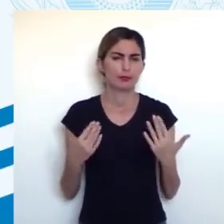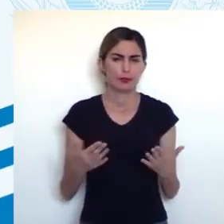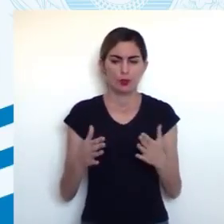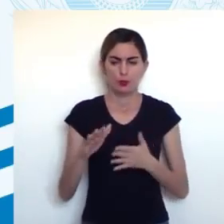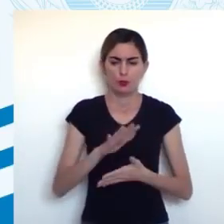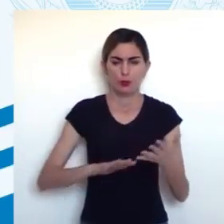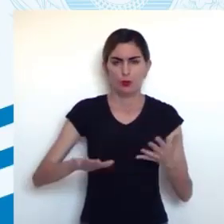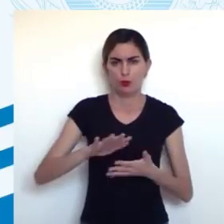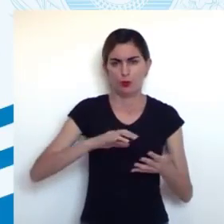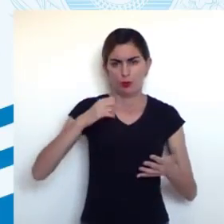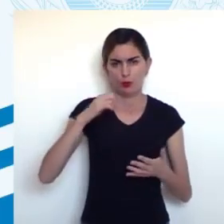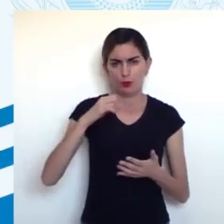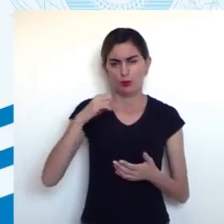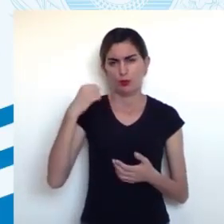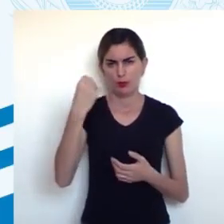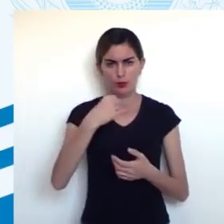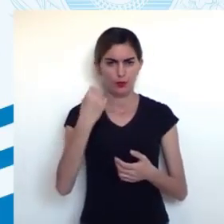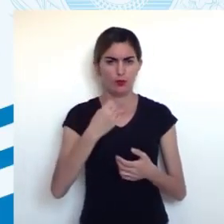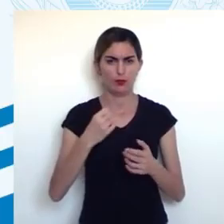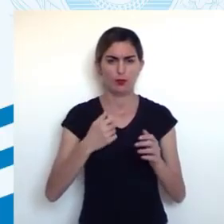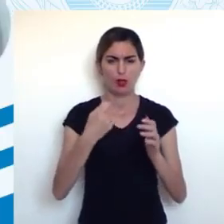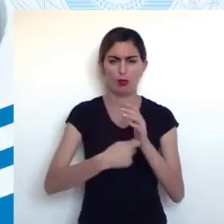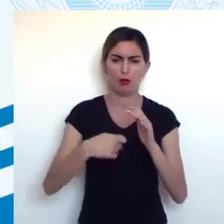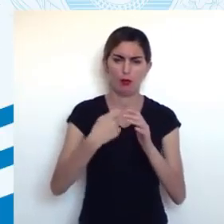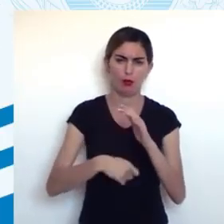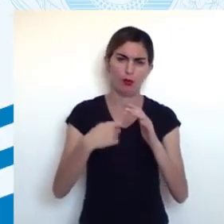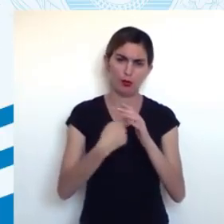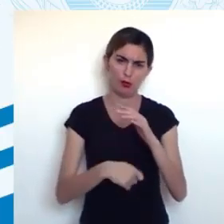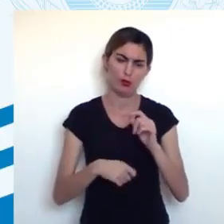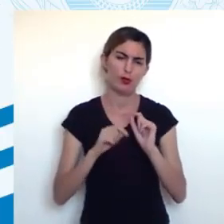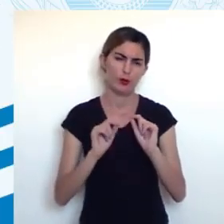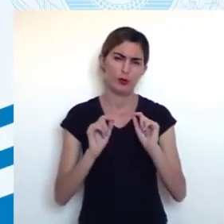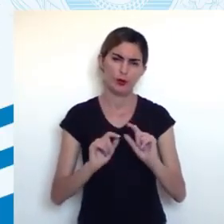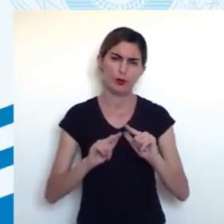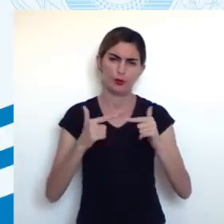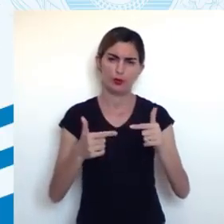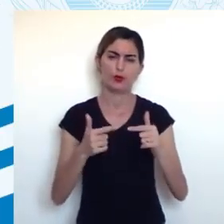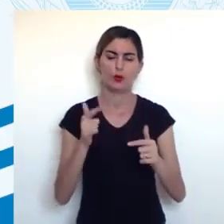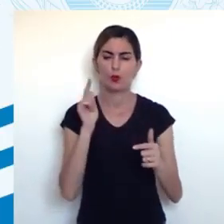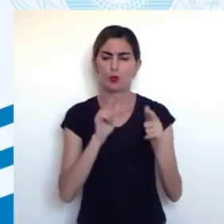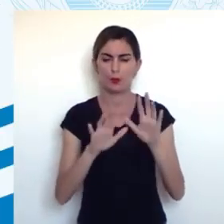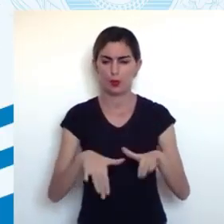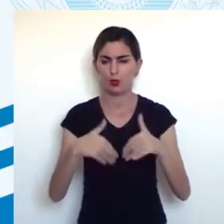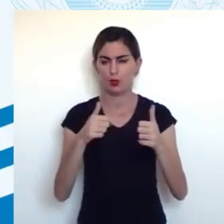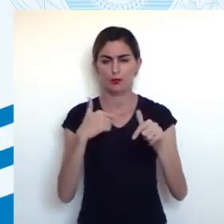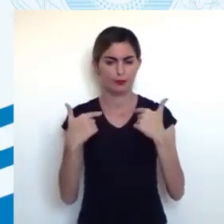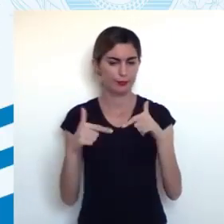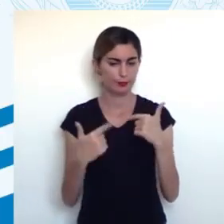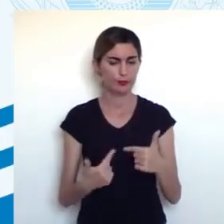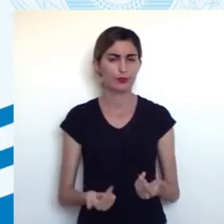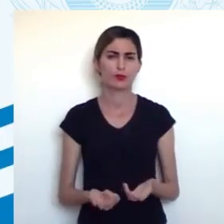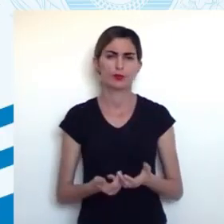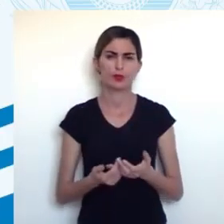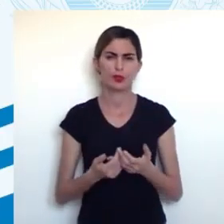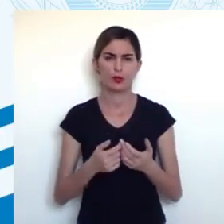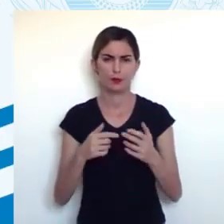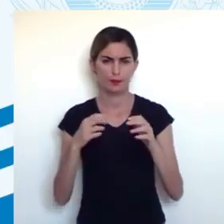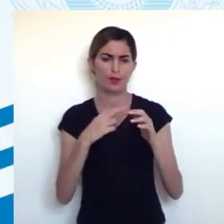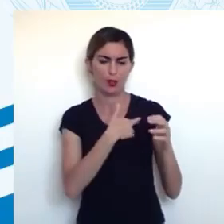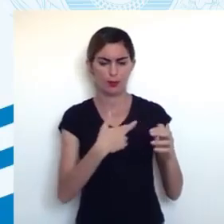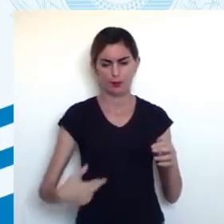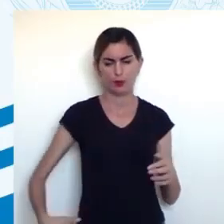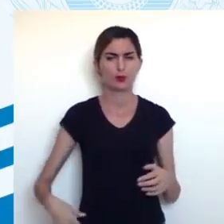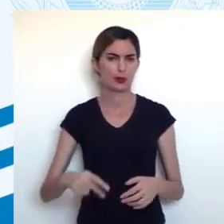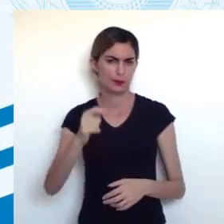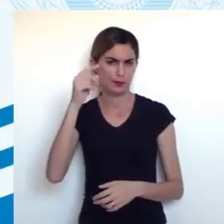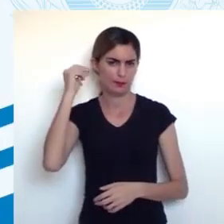Então, o movimento operário, ele reivindicava as condições de trabalho no operariado na